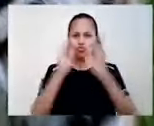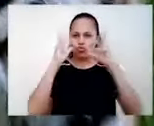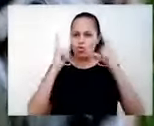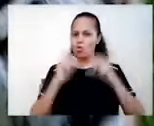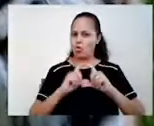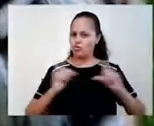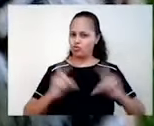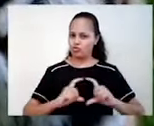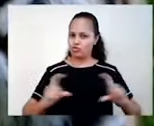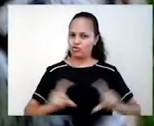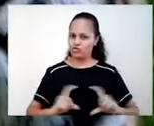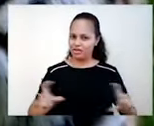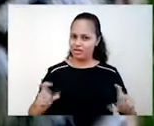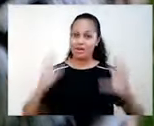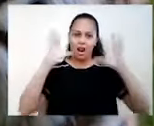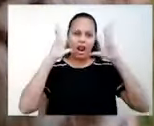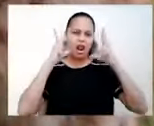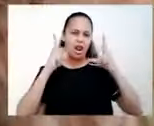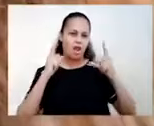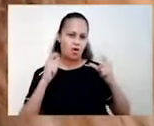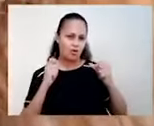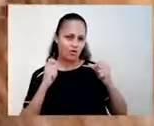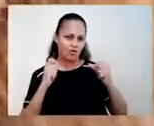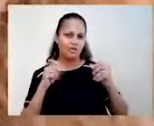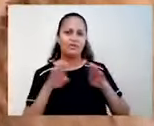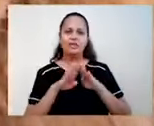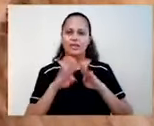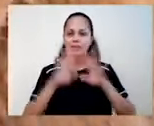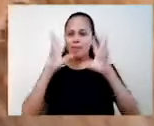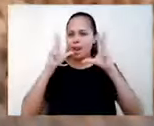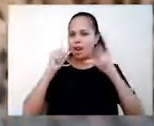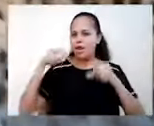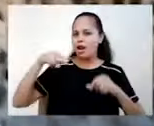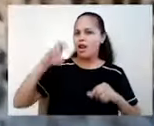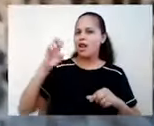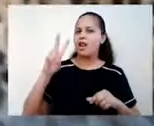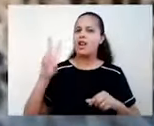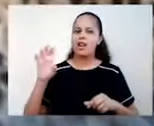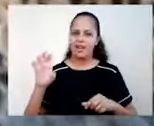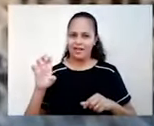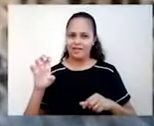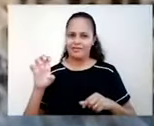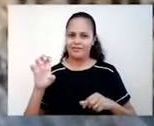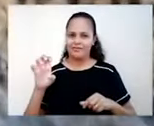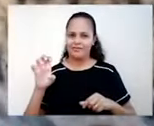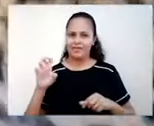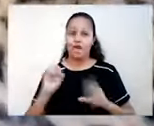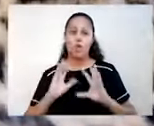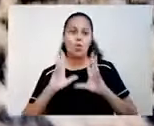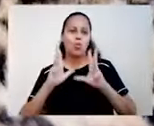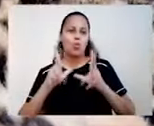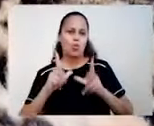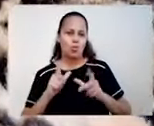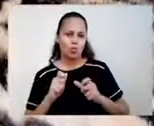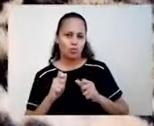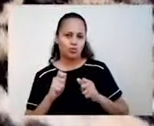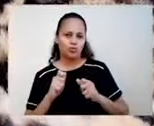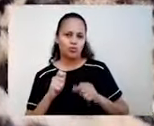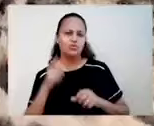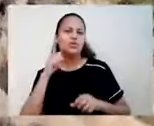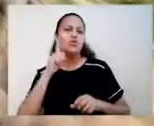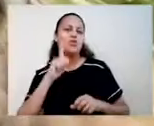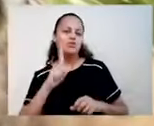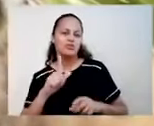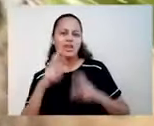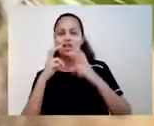Junto com os tigres, leões, leopardos e leopardo das neves. Todos esses grandes felinos são os que conseguem